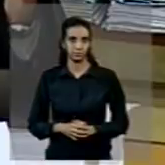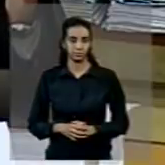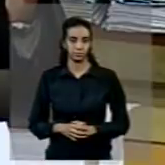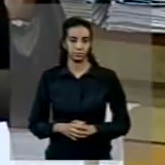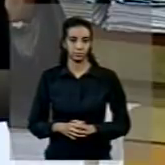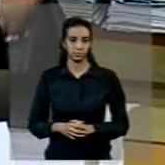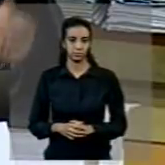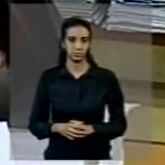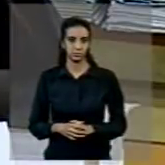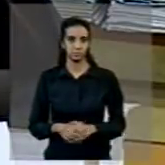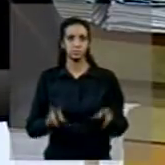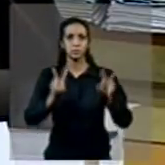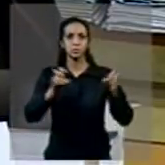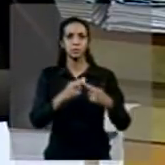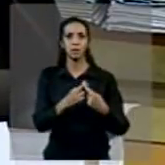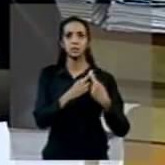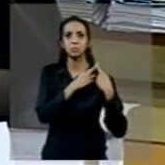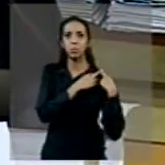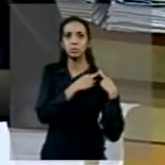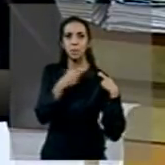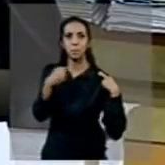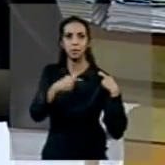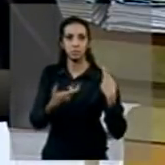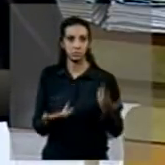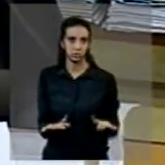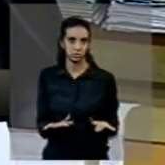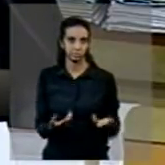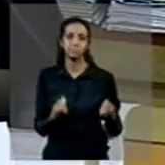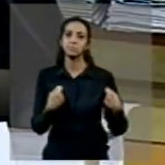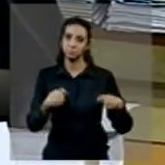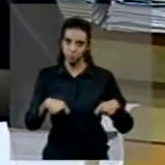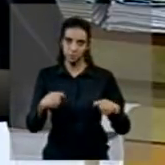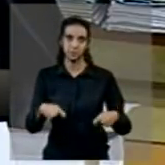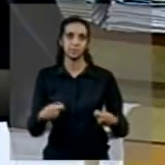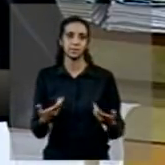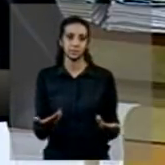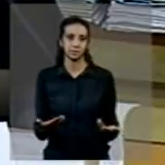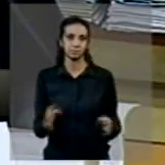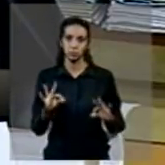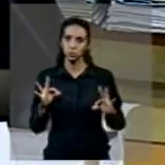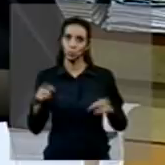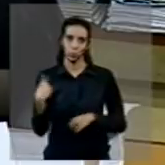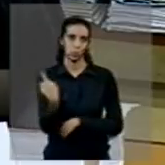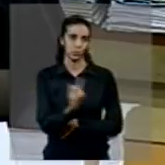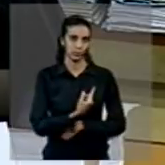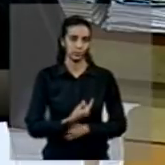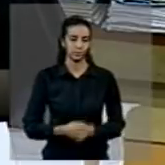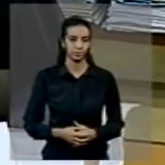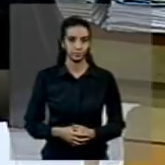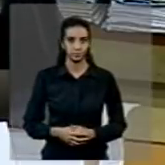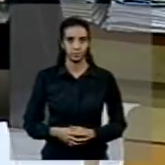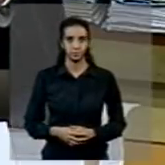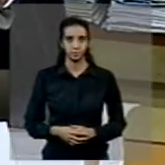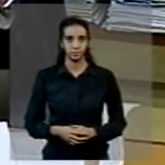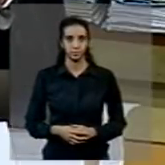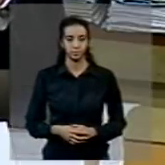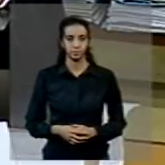o princípio responsabilidade é preciso que tenha, que nós o tenhamos presente.